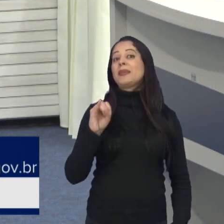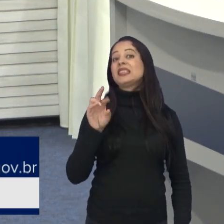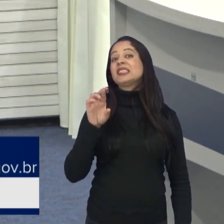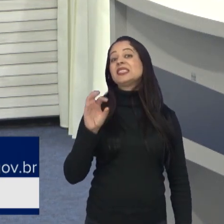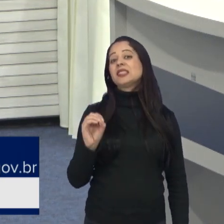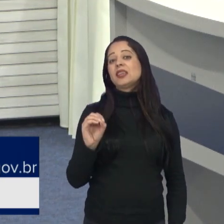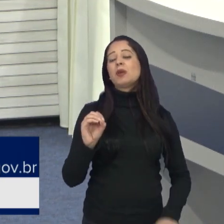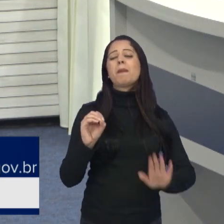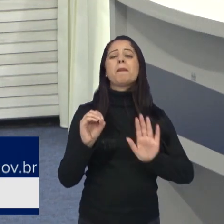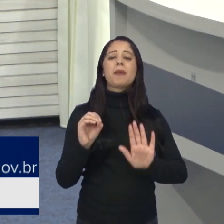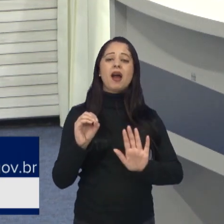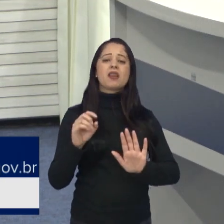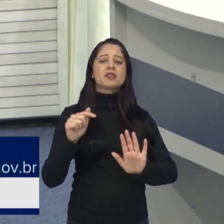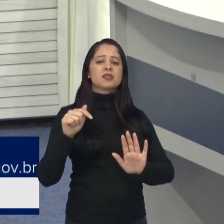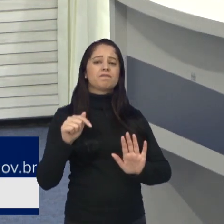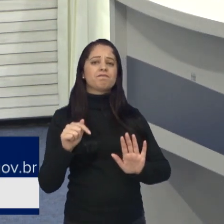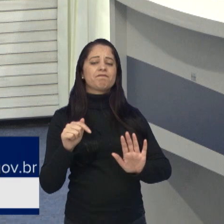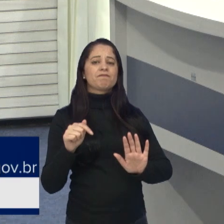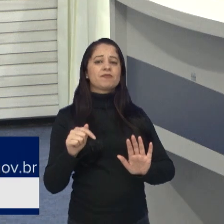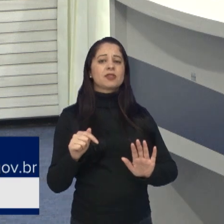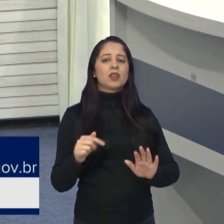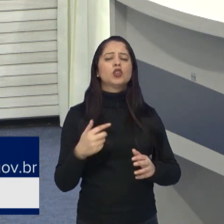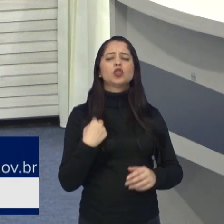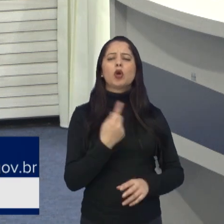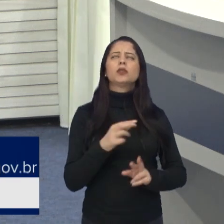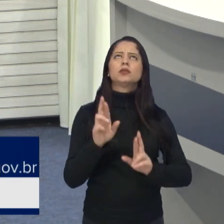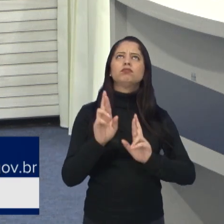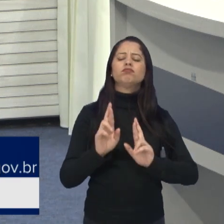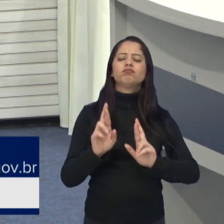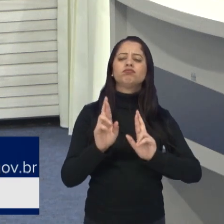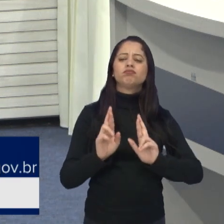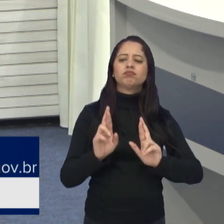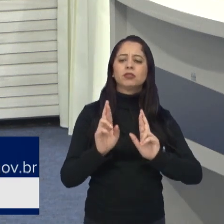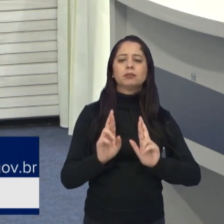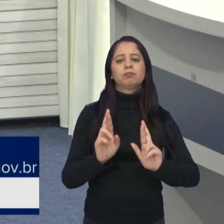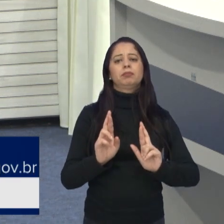Mas, vindo aqui para São José dos Campos, esperamos que